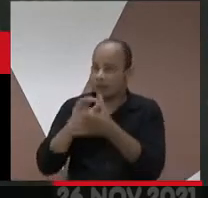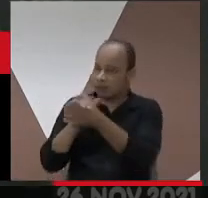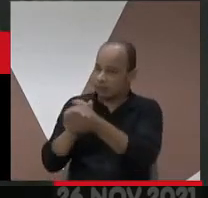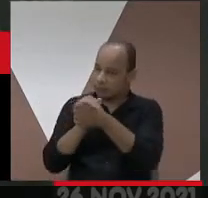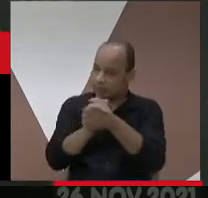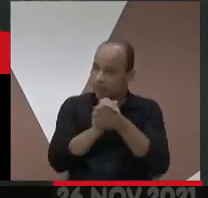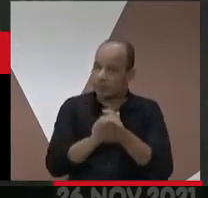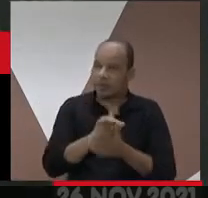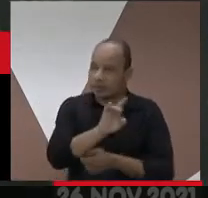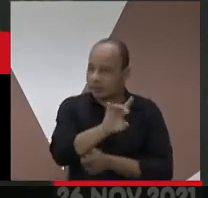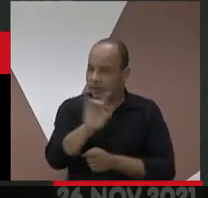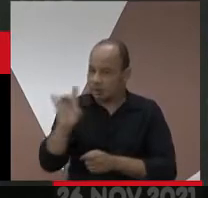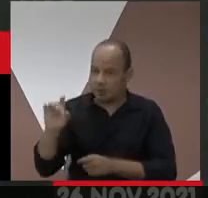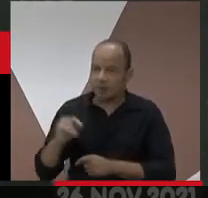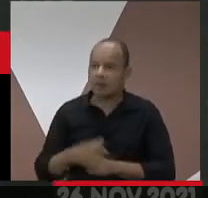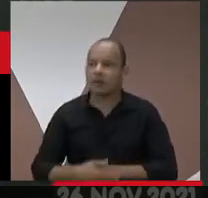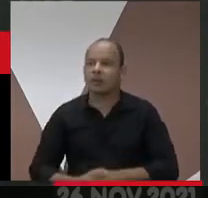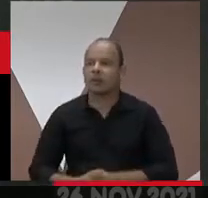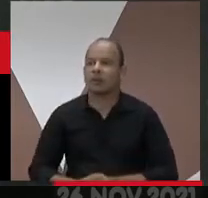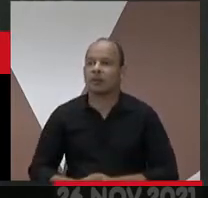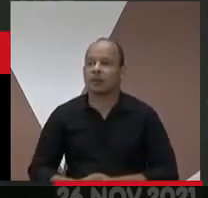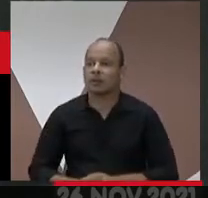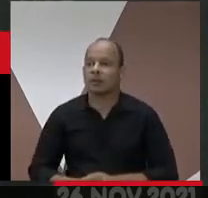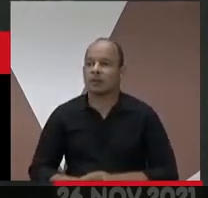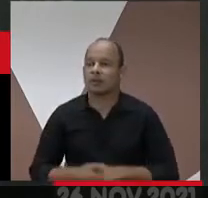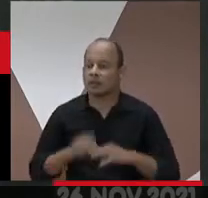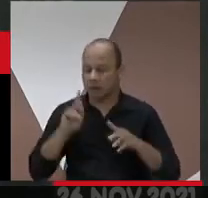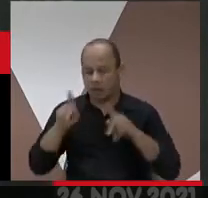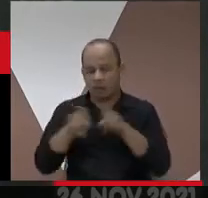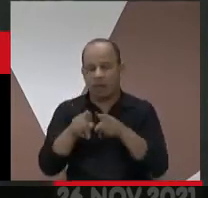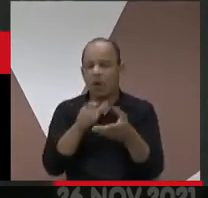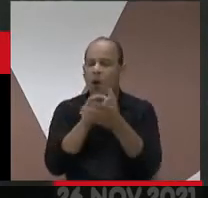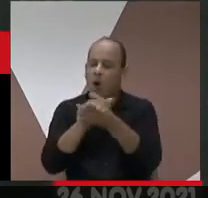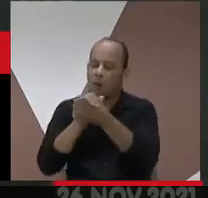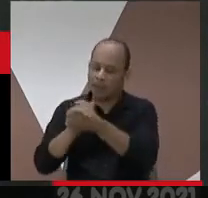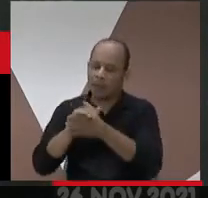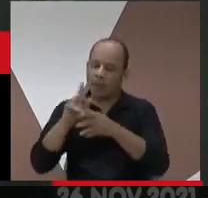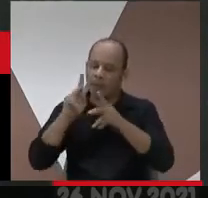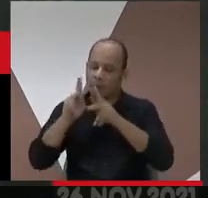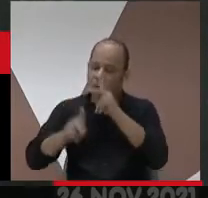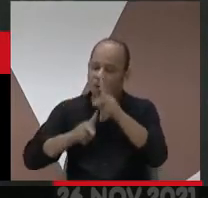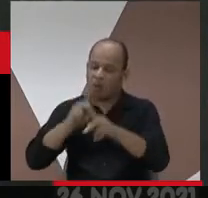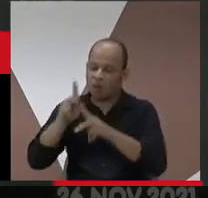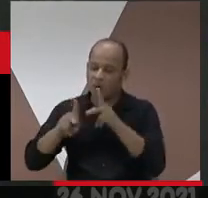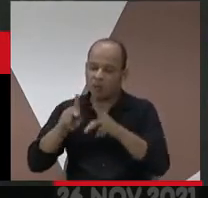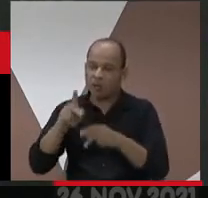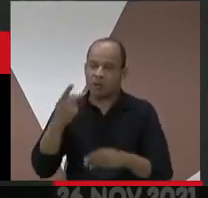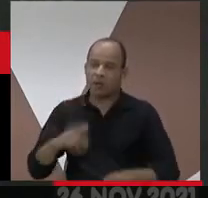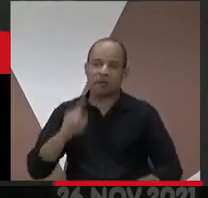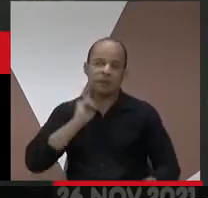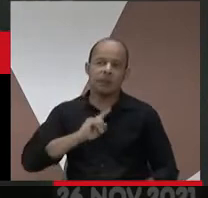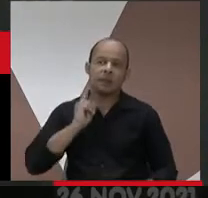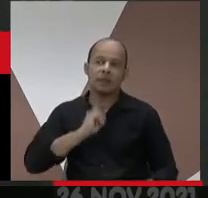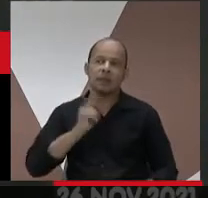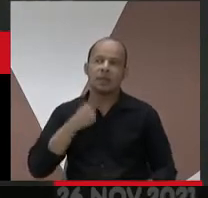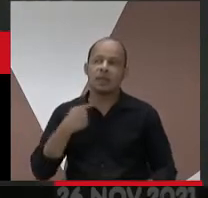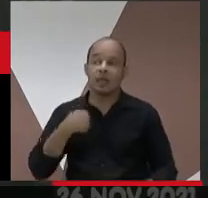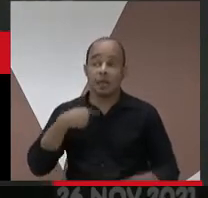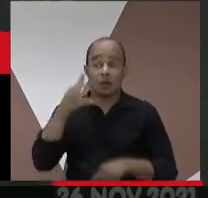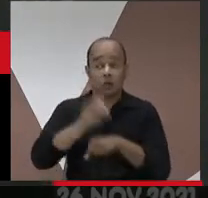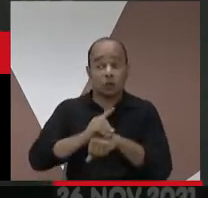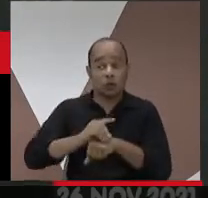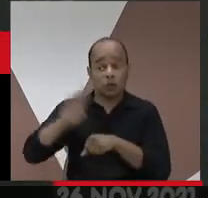as autoridades desta casa e o povo mineiro. Eu sou Glaucon Durães, doutorando em Ciências Sociais pela